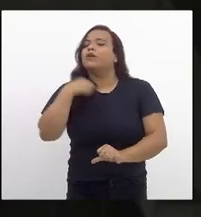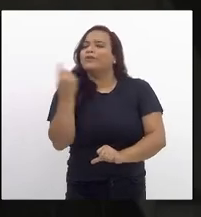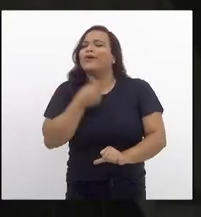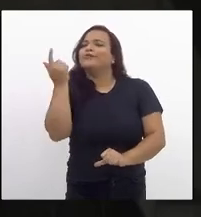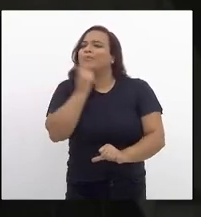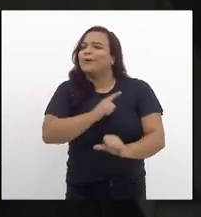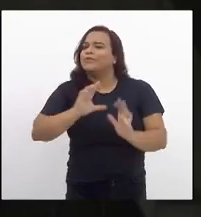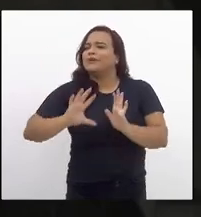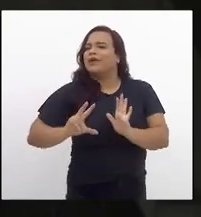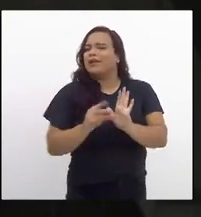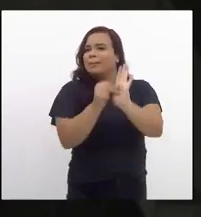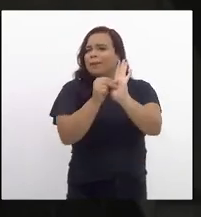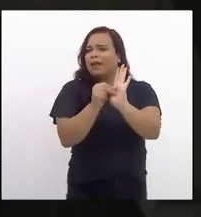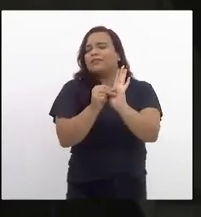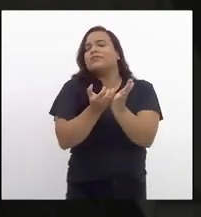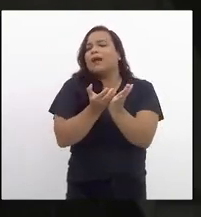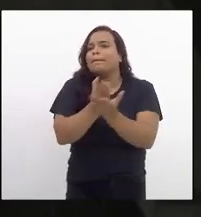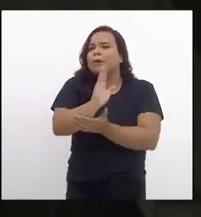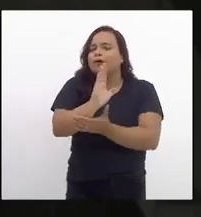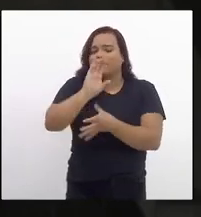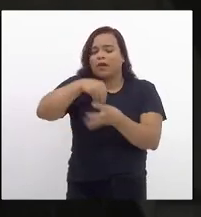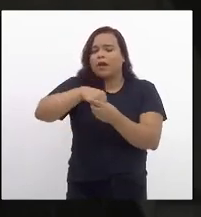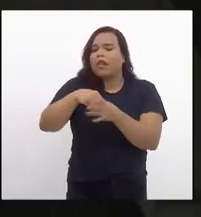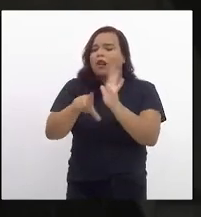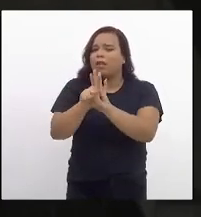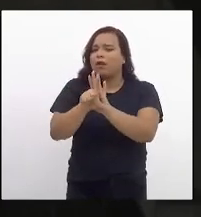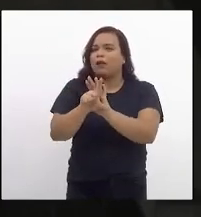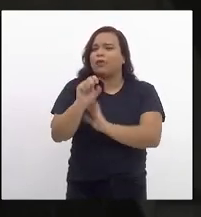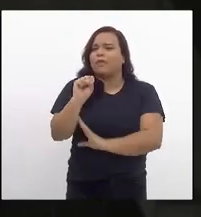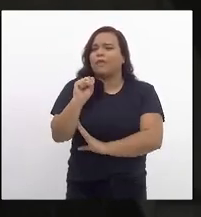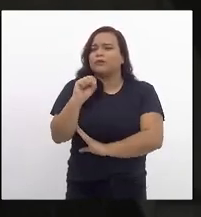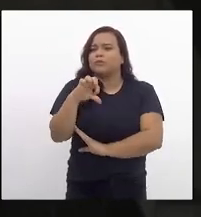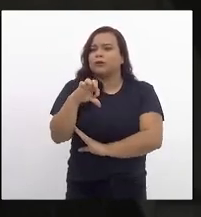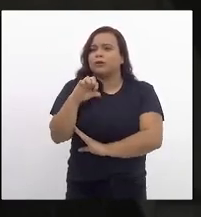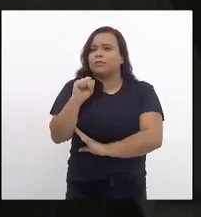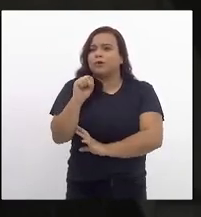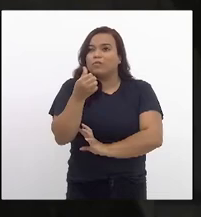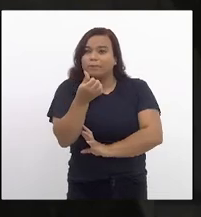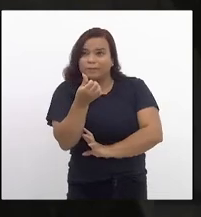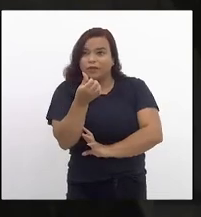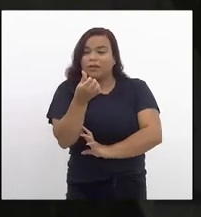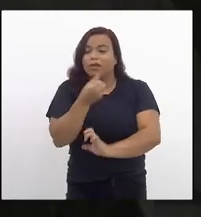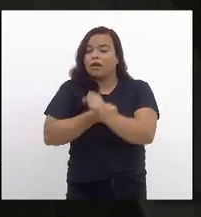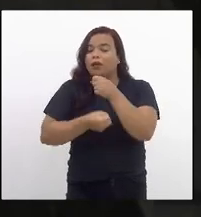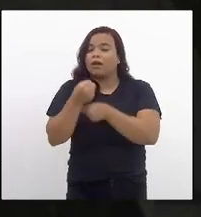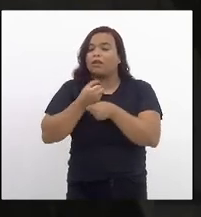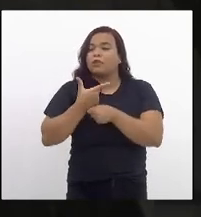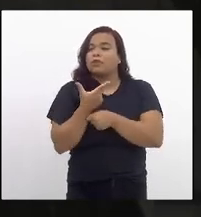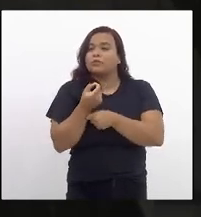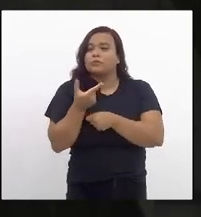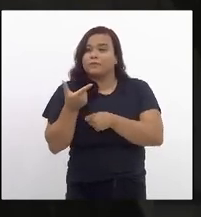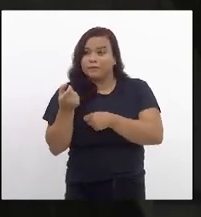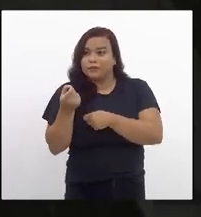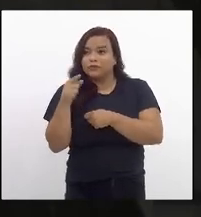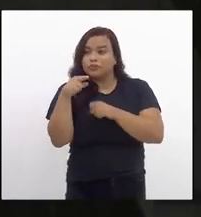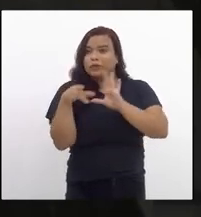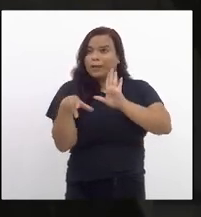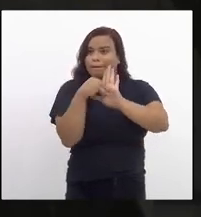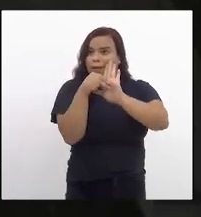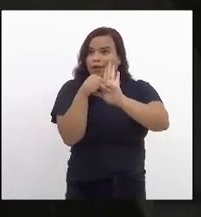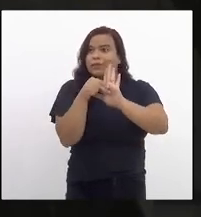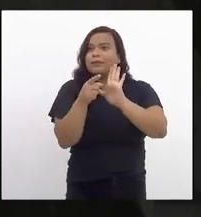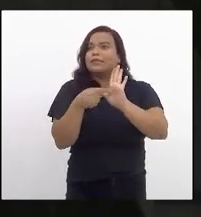na lei 8986 de 2020 que as emenda